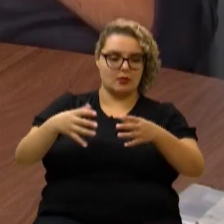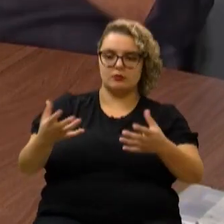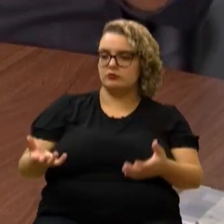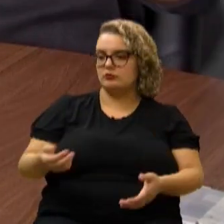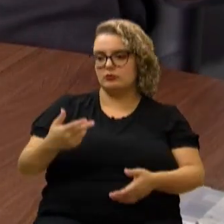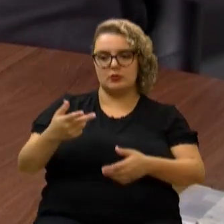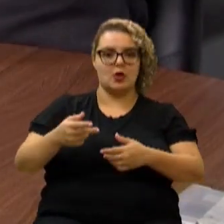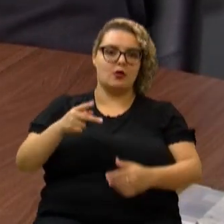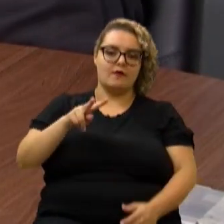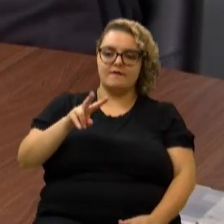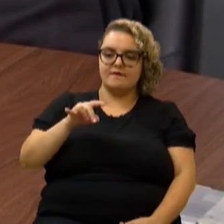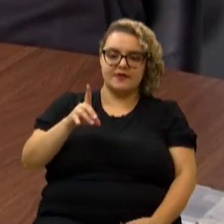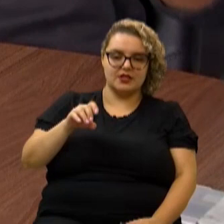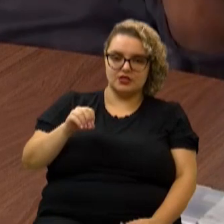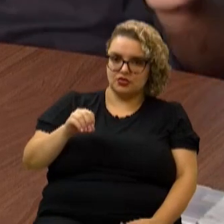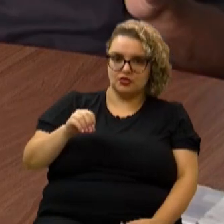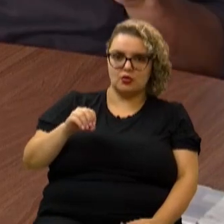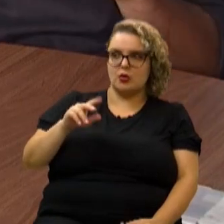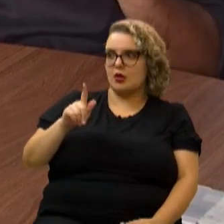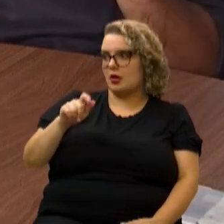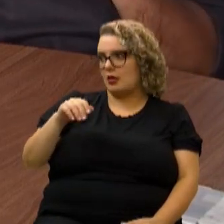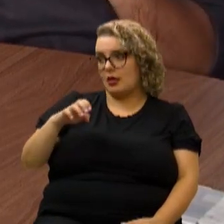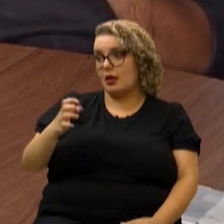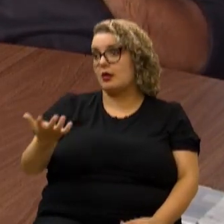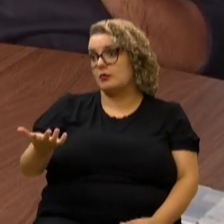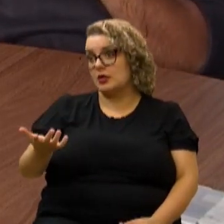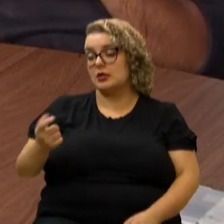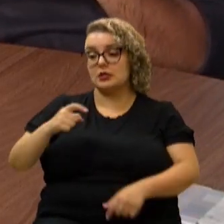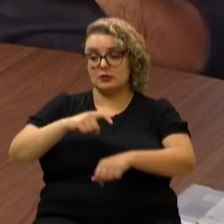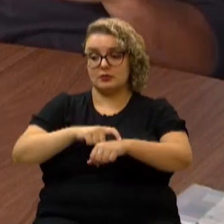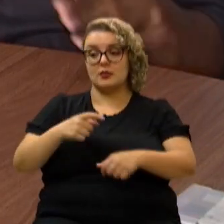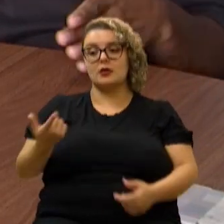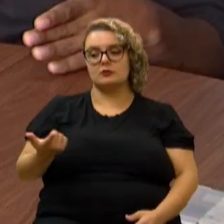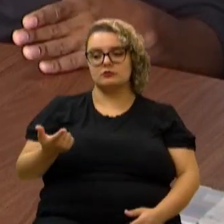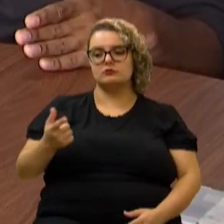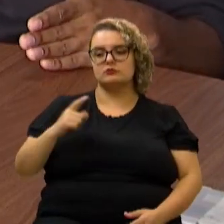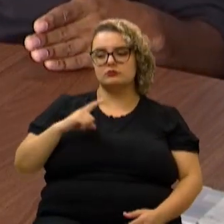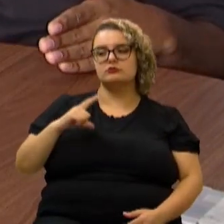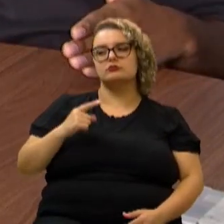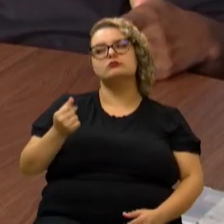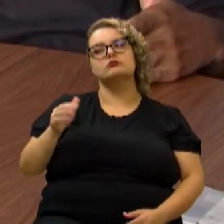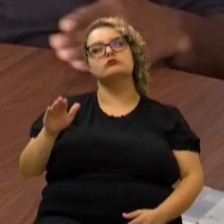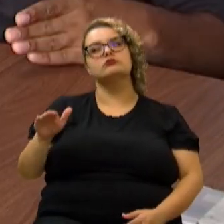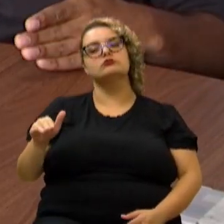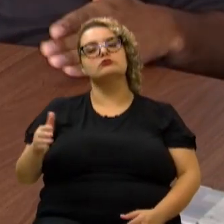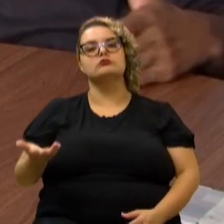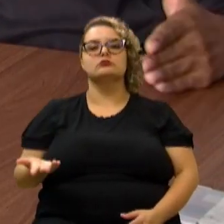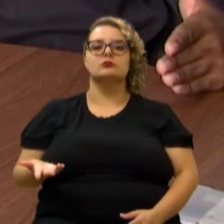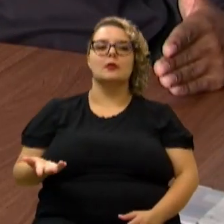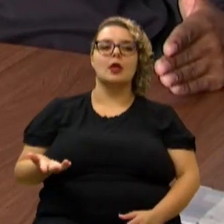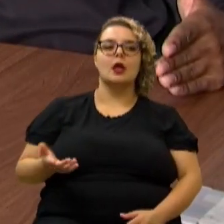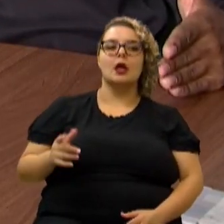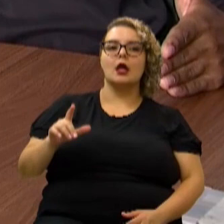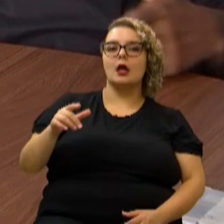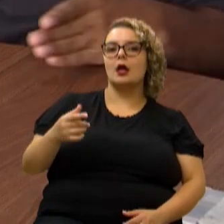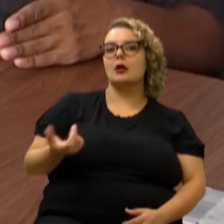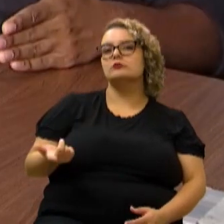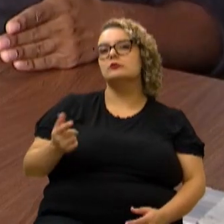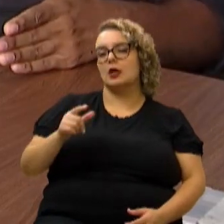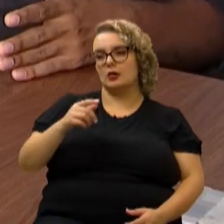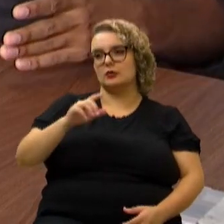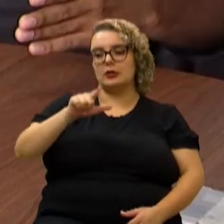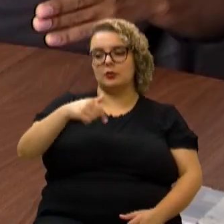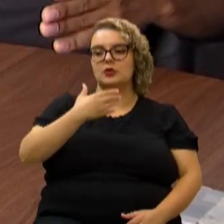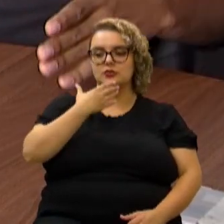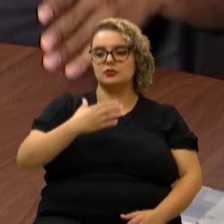produto, seja uma bola, seja, sei lá, um videogame, algo do tipo, que geralmente nessa época do ano costuma ter um precinho mais caro, mas